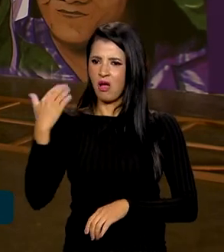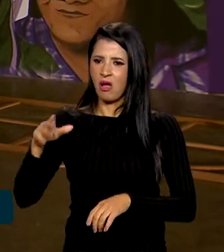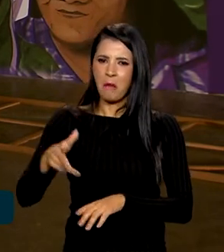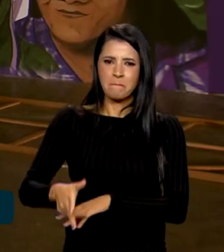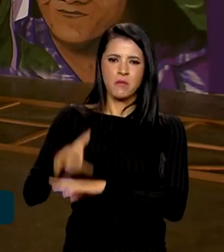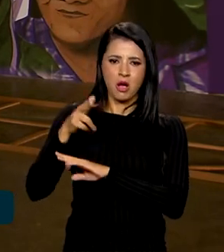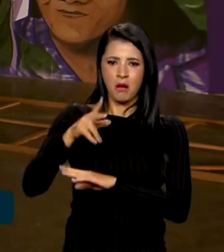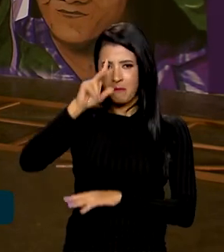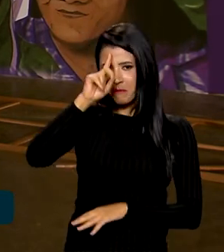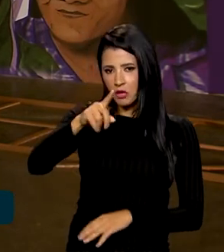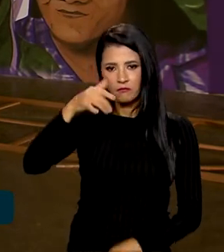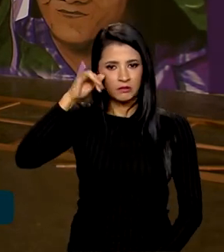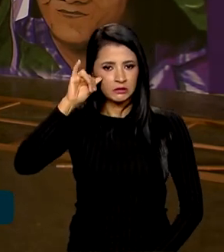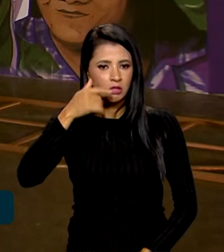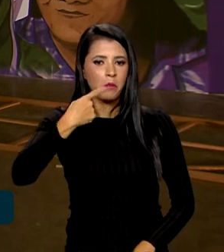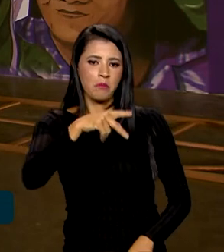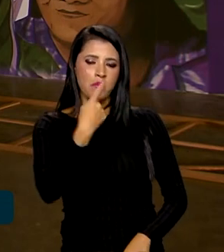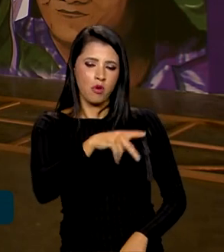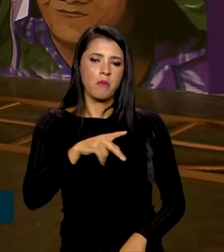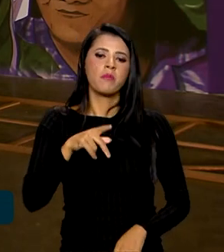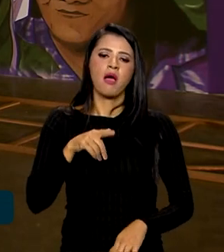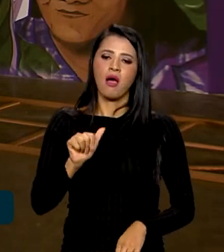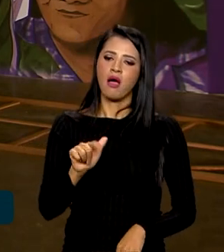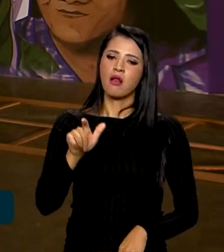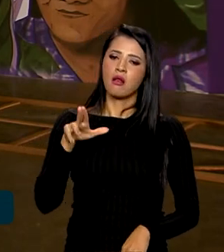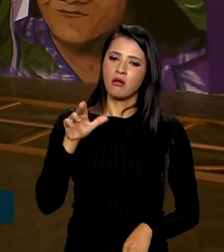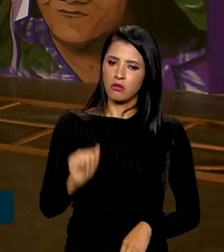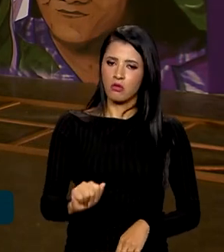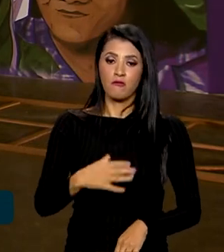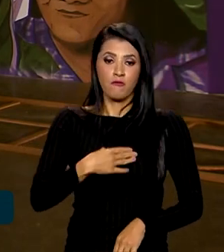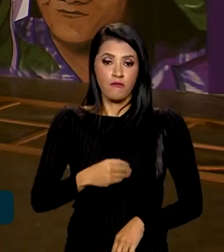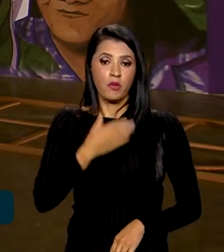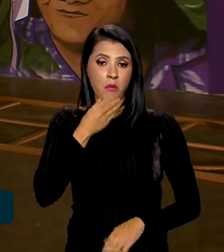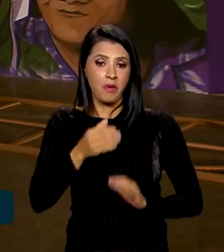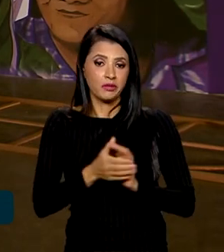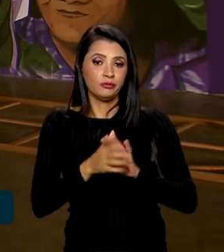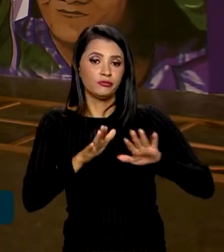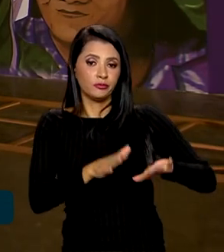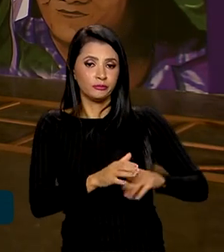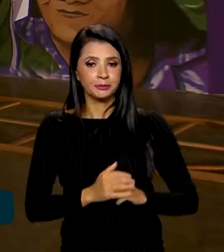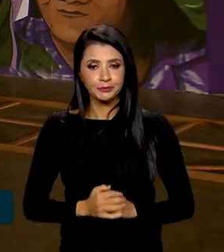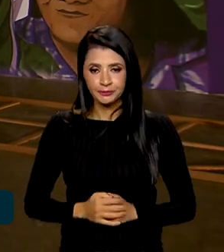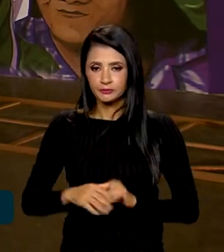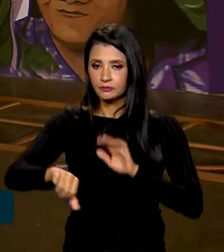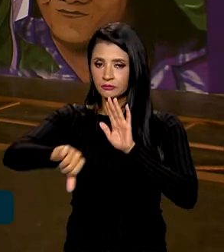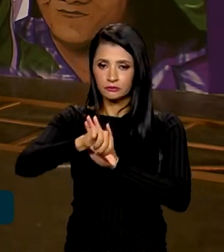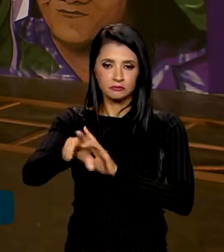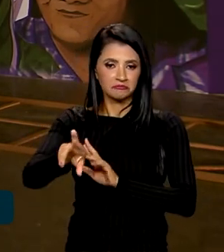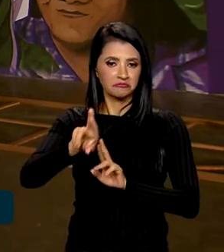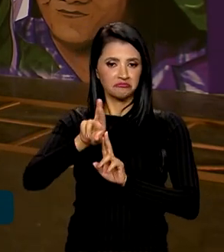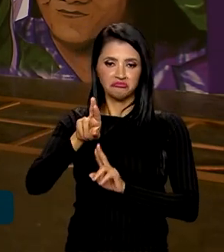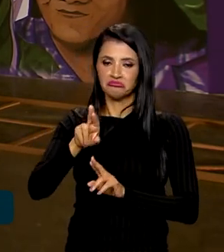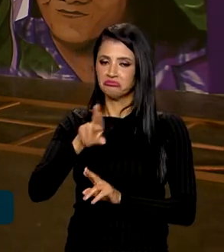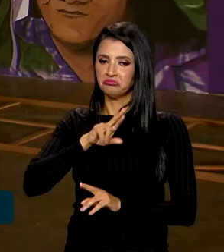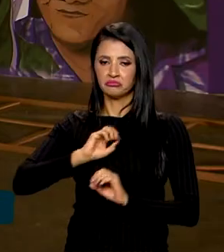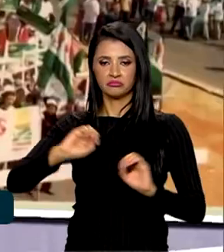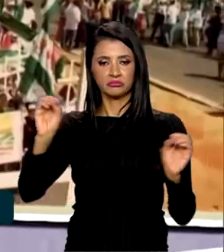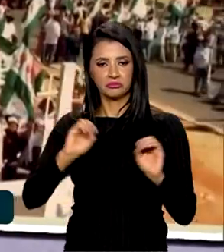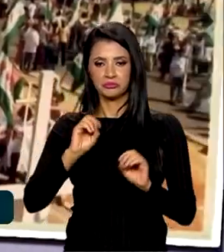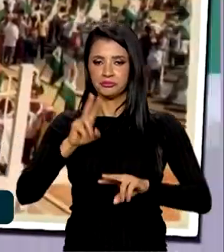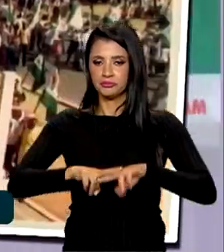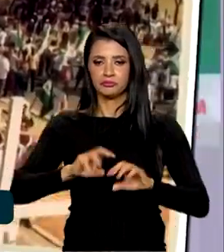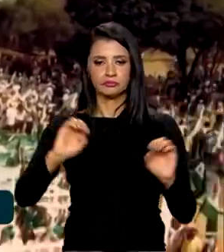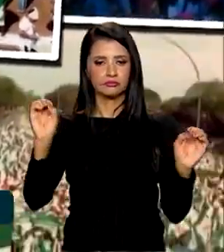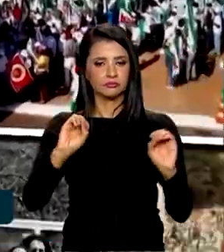de fazendeiros da região de Alagoa Grande, deixando filho e marido. O crime nunca foi solucionado e ninguém foi condenado.